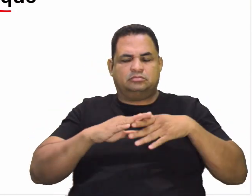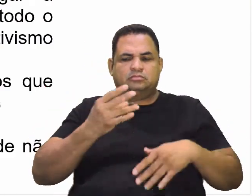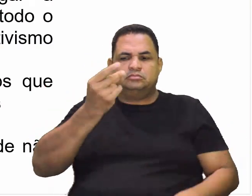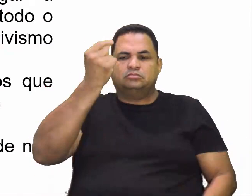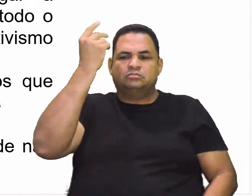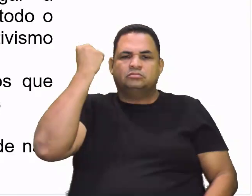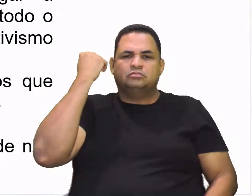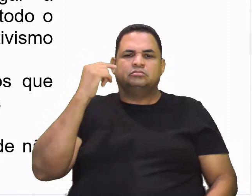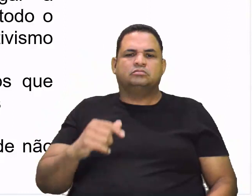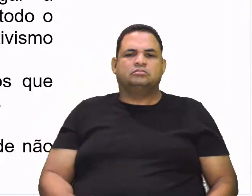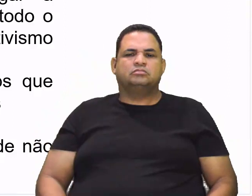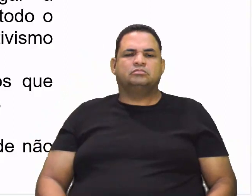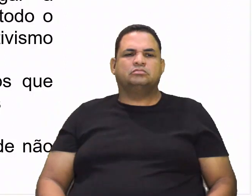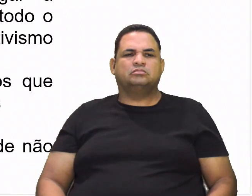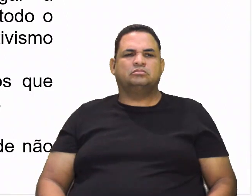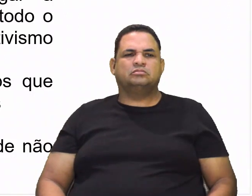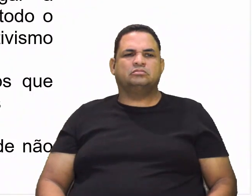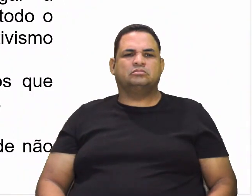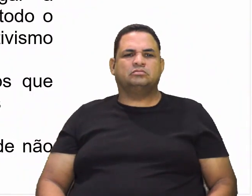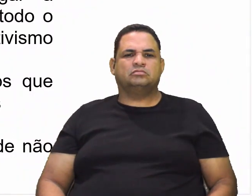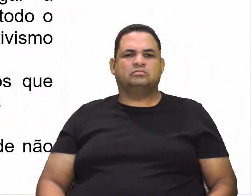presente. Então,